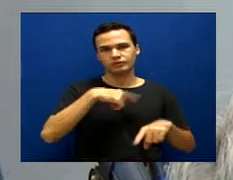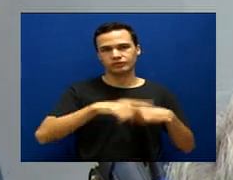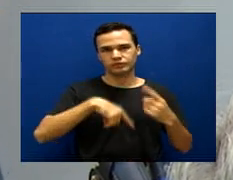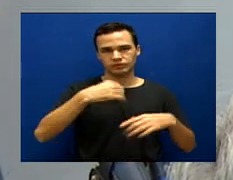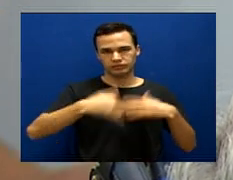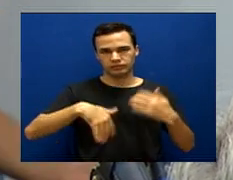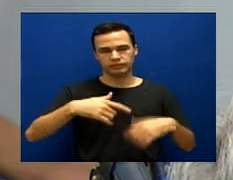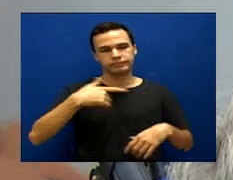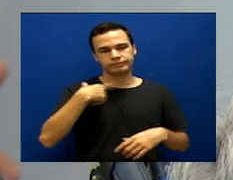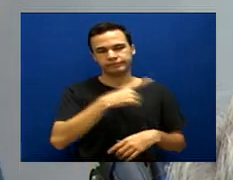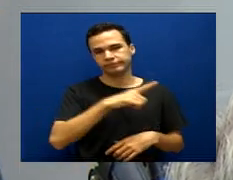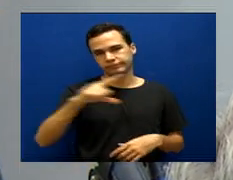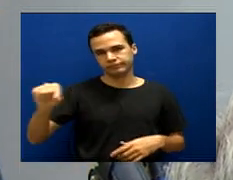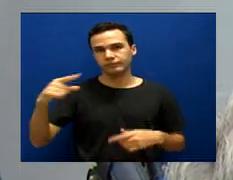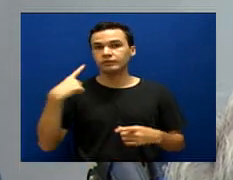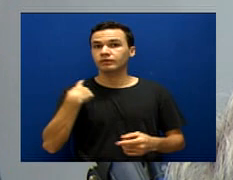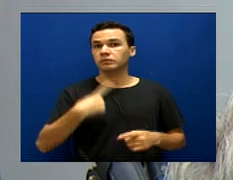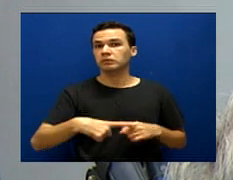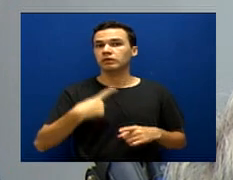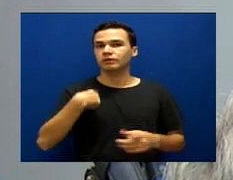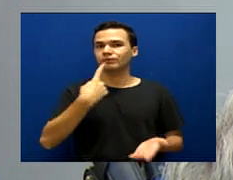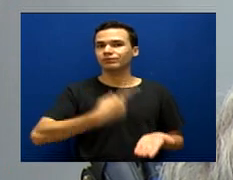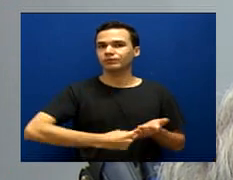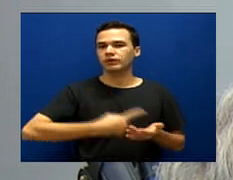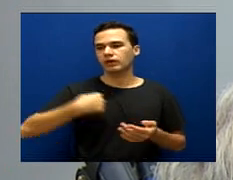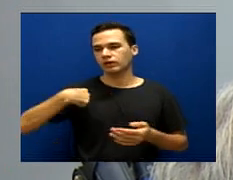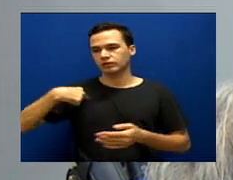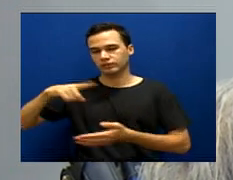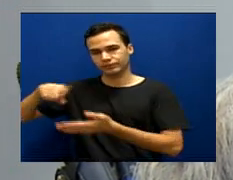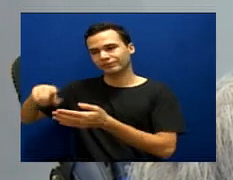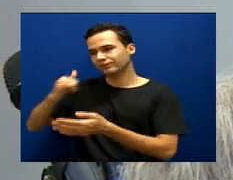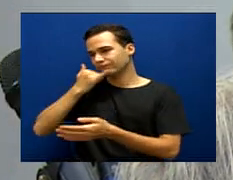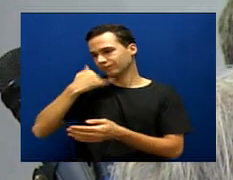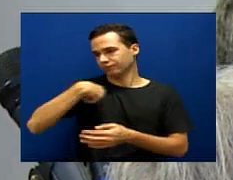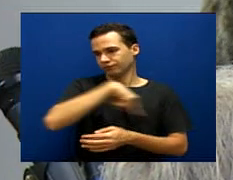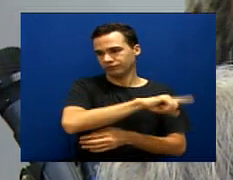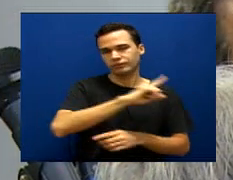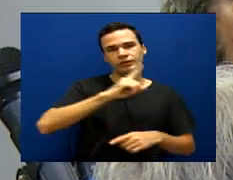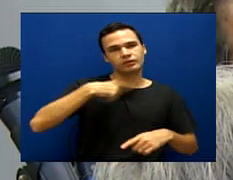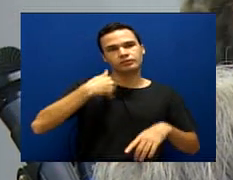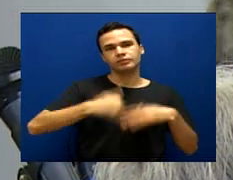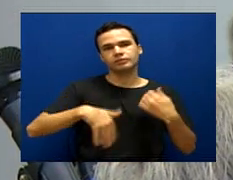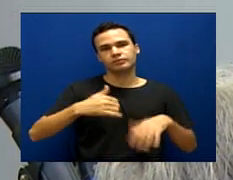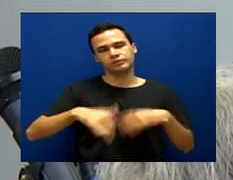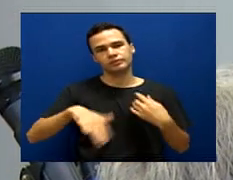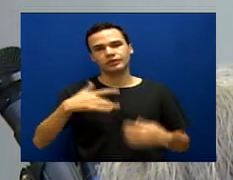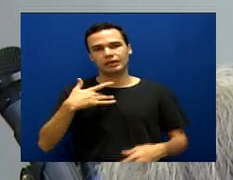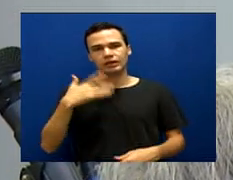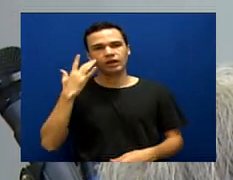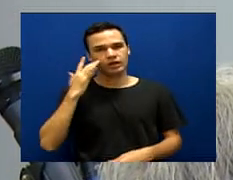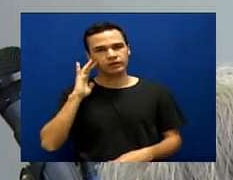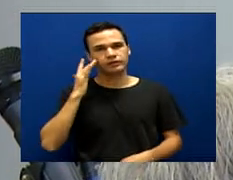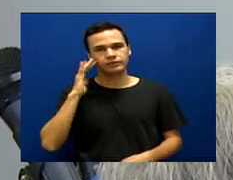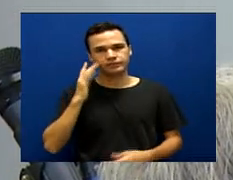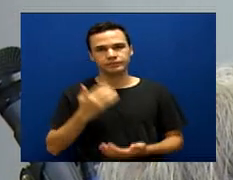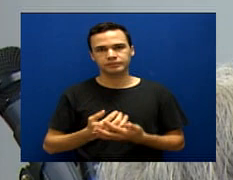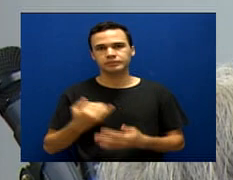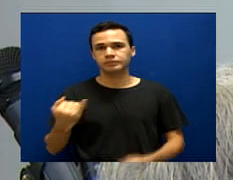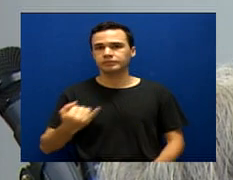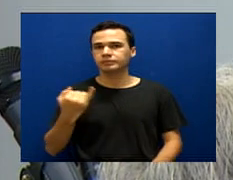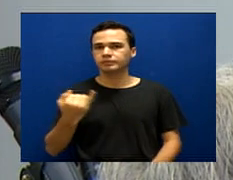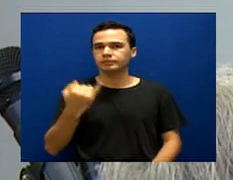minha fala eu tenho que sair de um compromisso exclusivamente para passar aqui para abordar um assunto que eu considero de